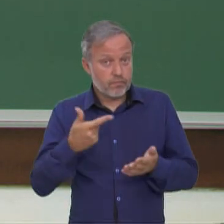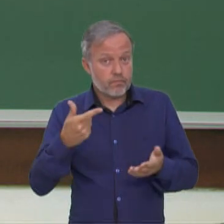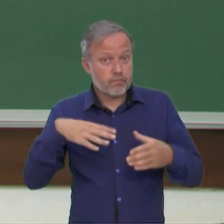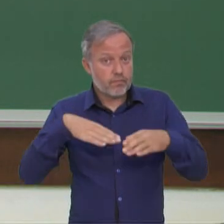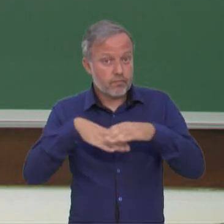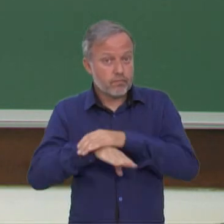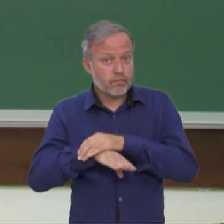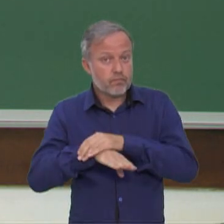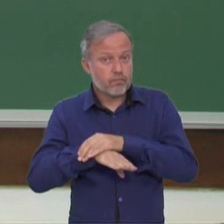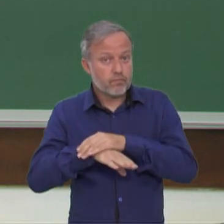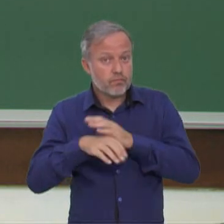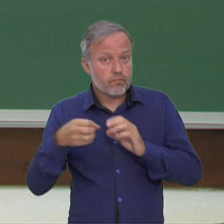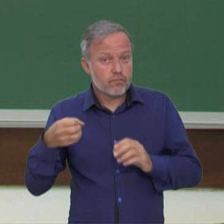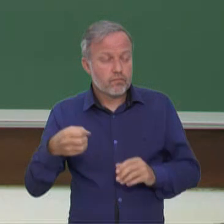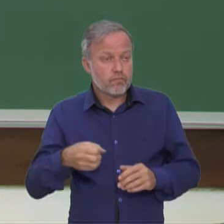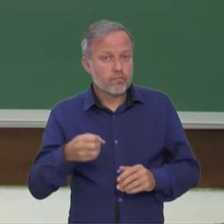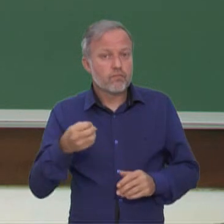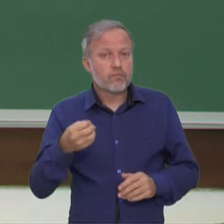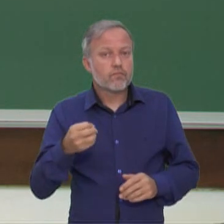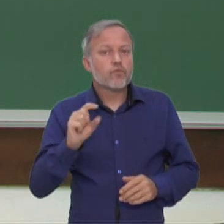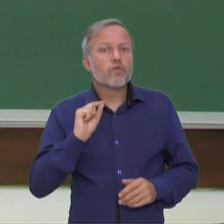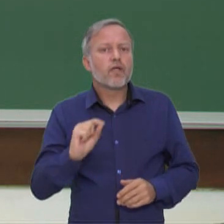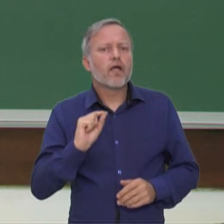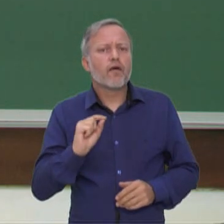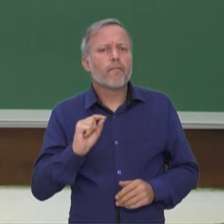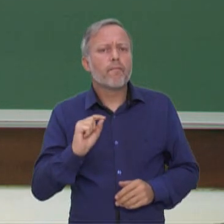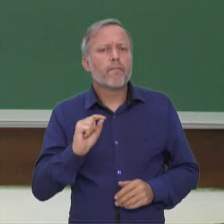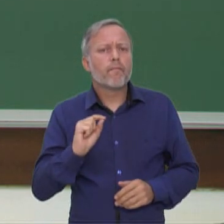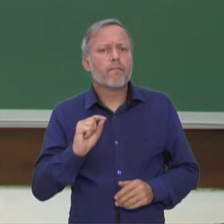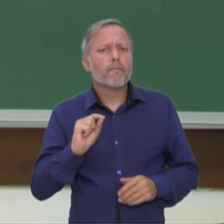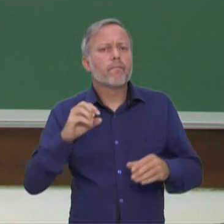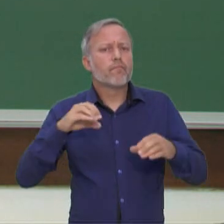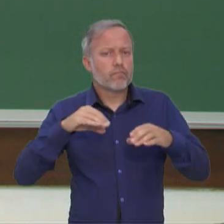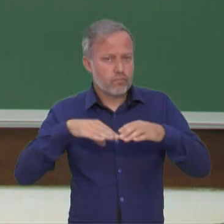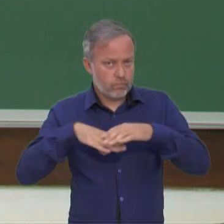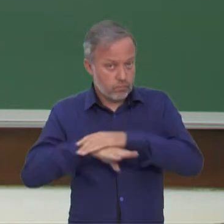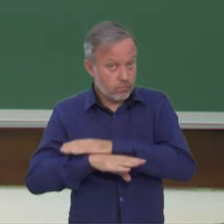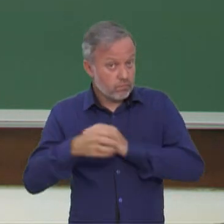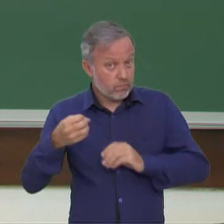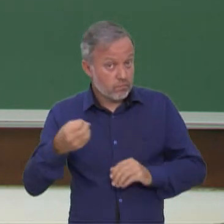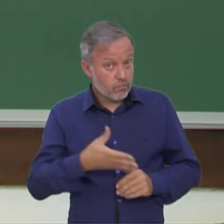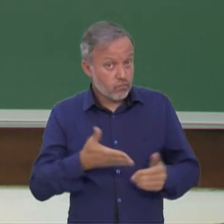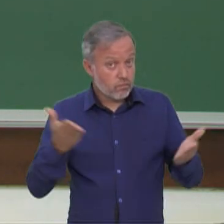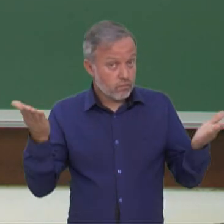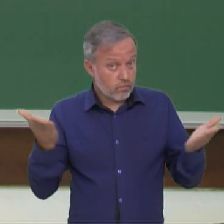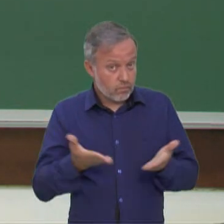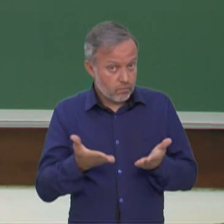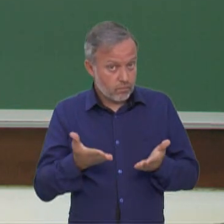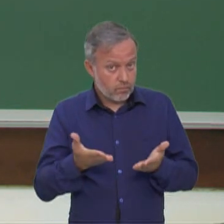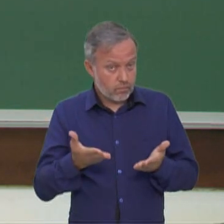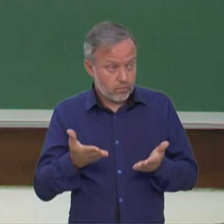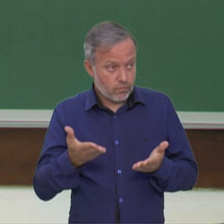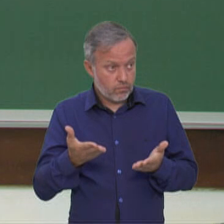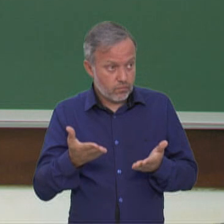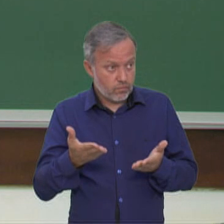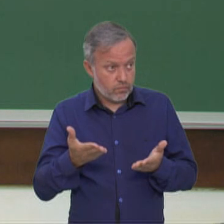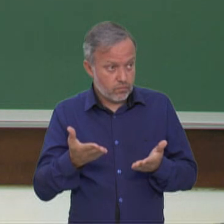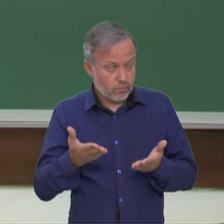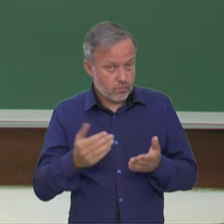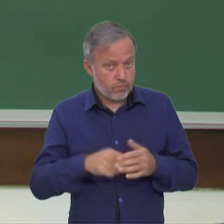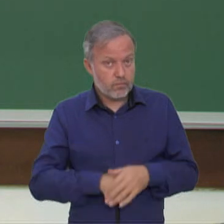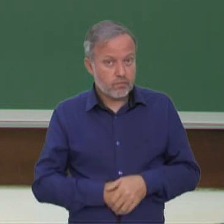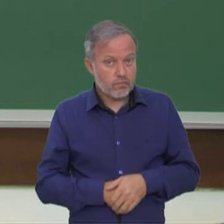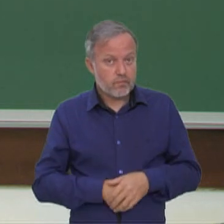Eu comprei. Perguntem o que, professora? Então, comprar é um VTD,